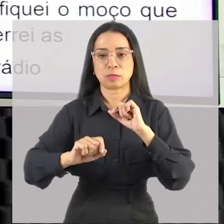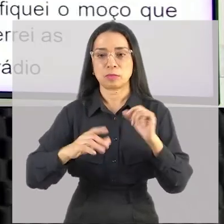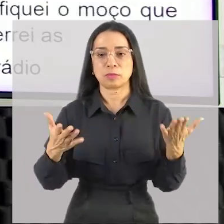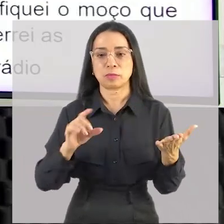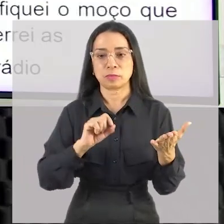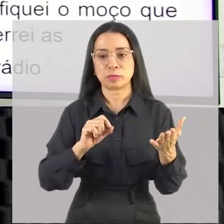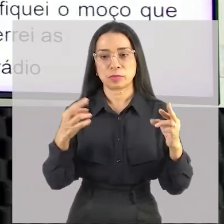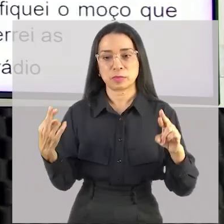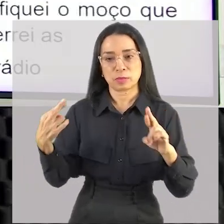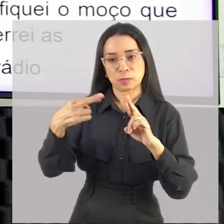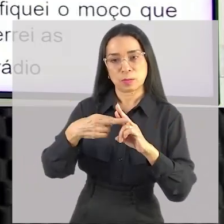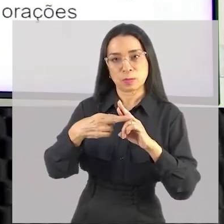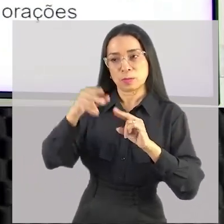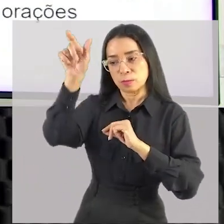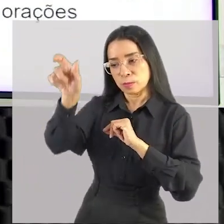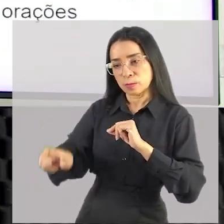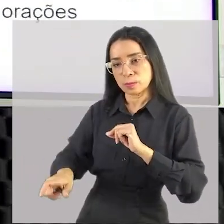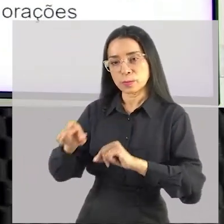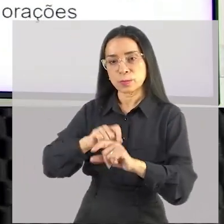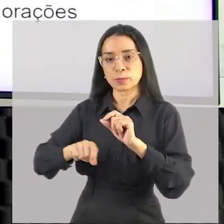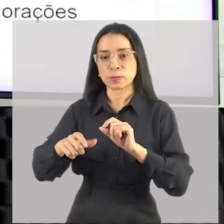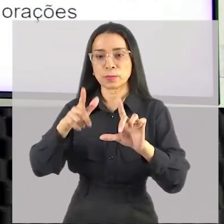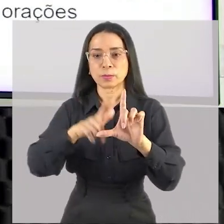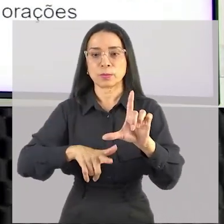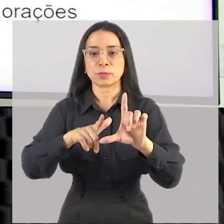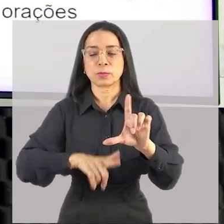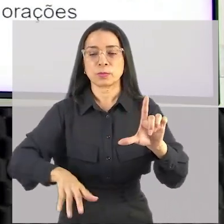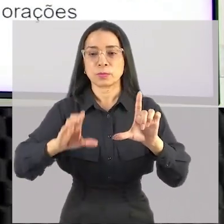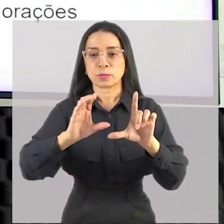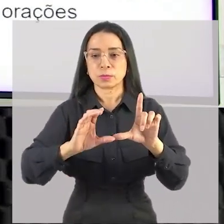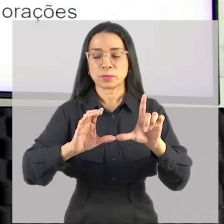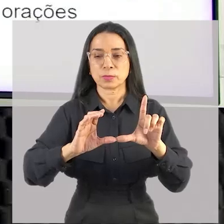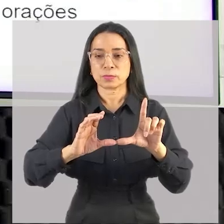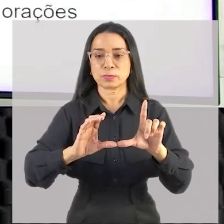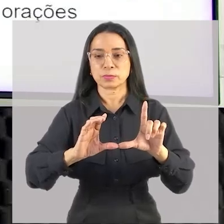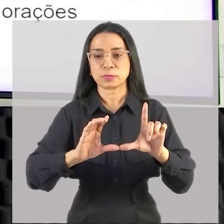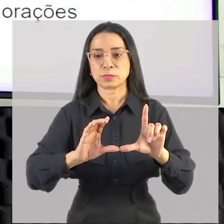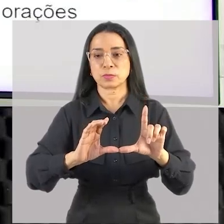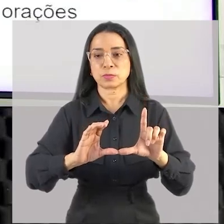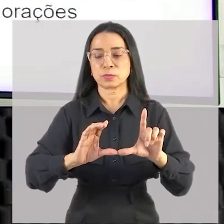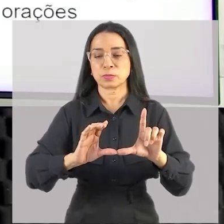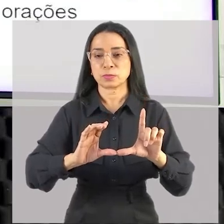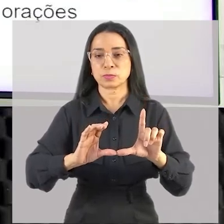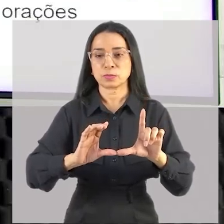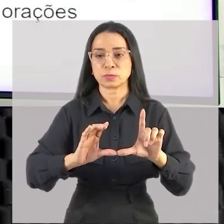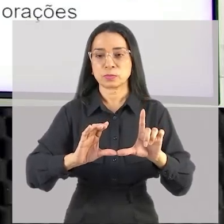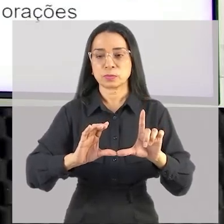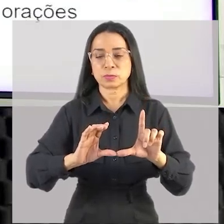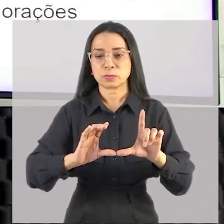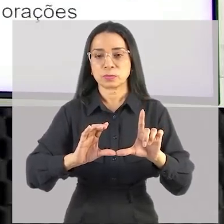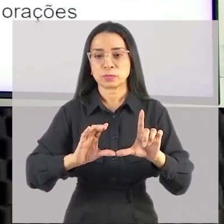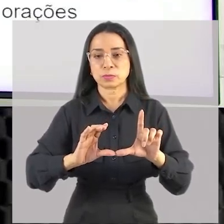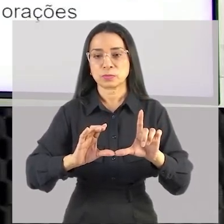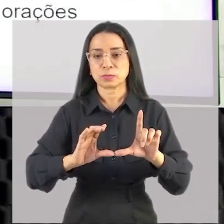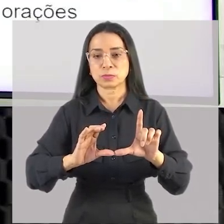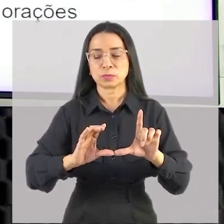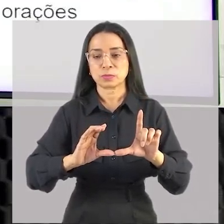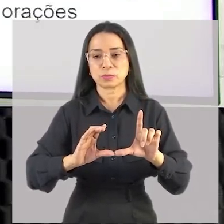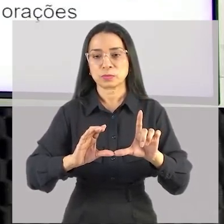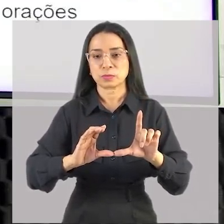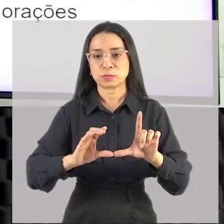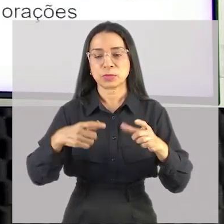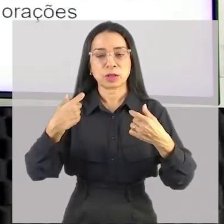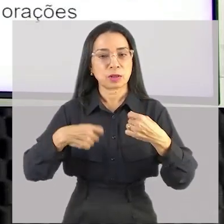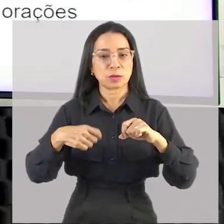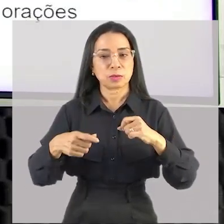fazendo referência a personagens. Letra C, isolamento sintático por parêntese do vocativo. Eu